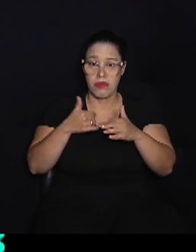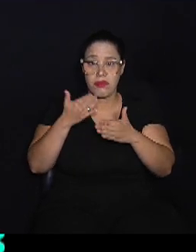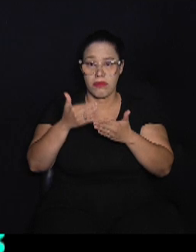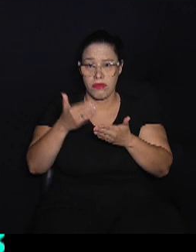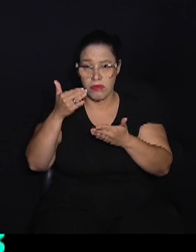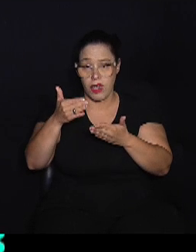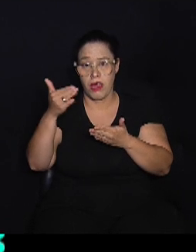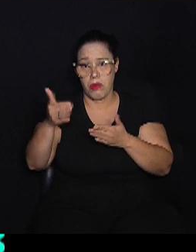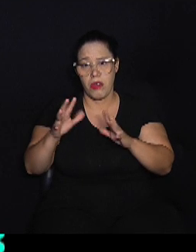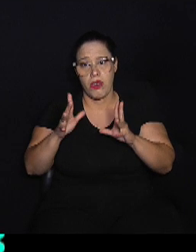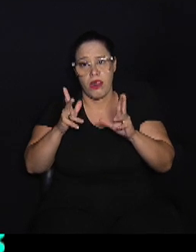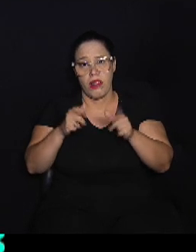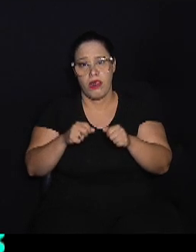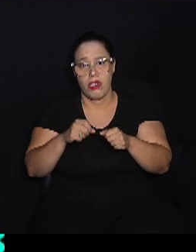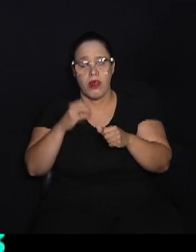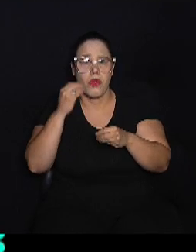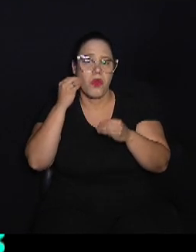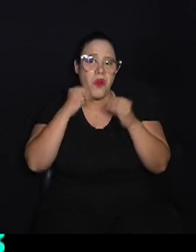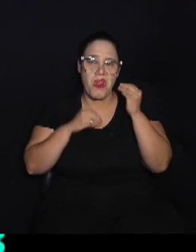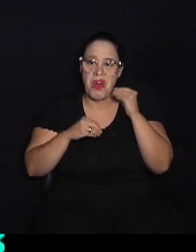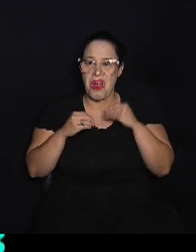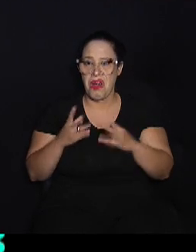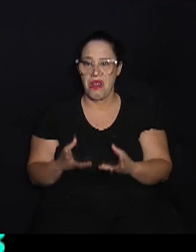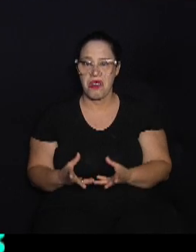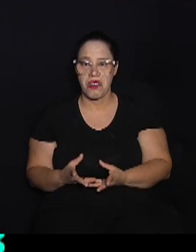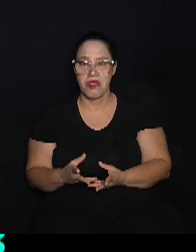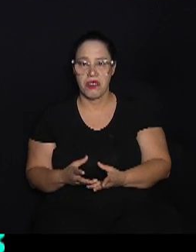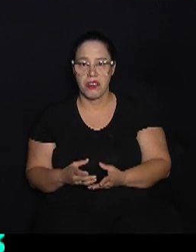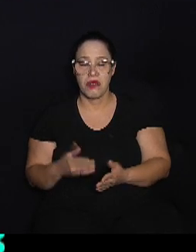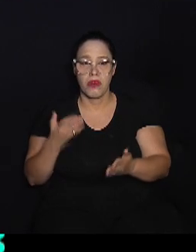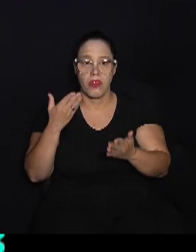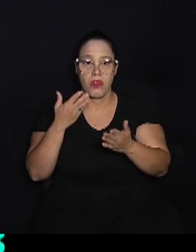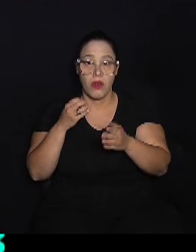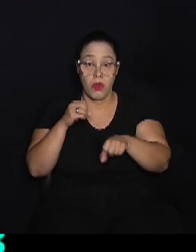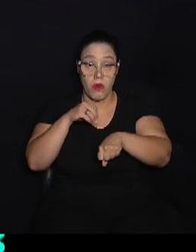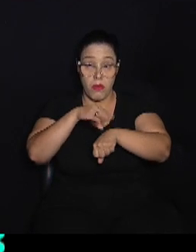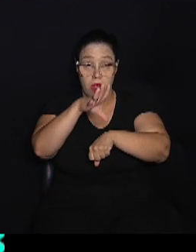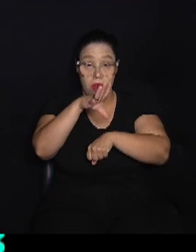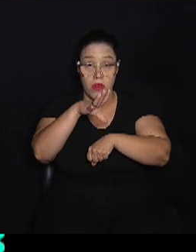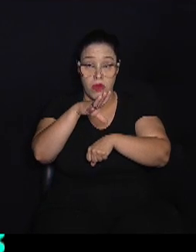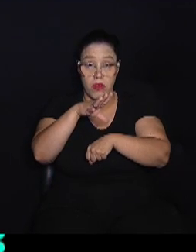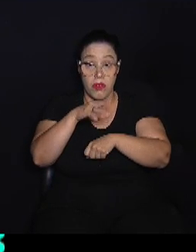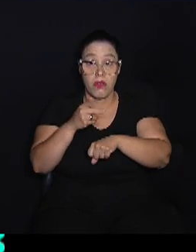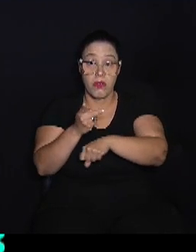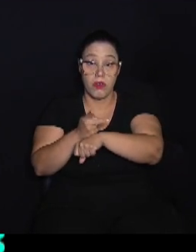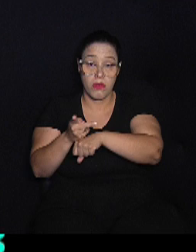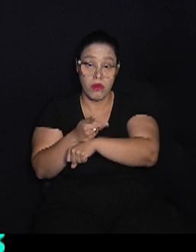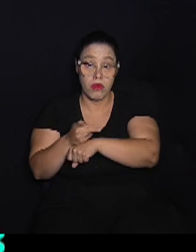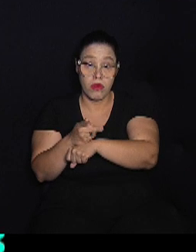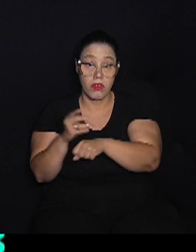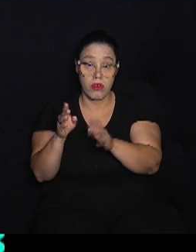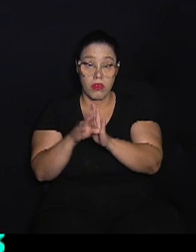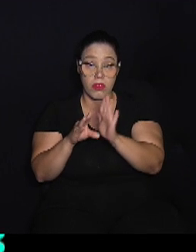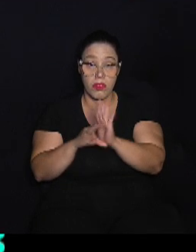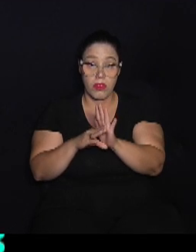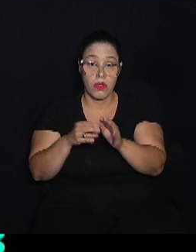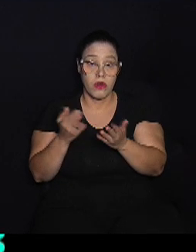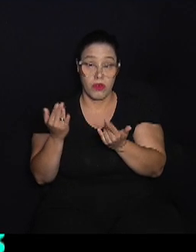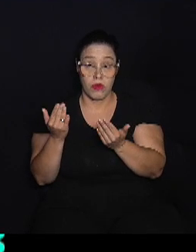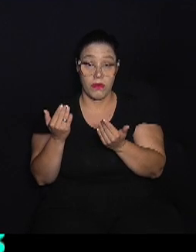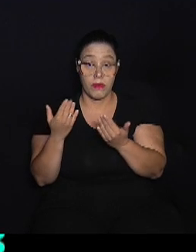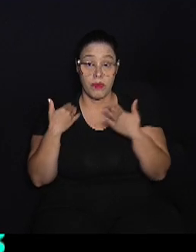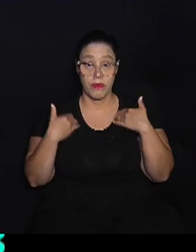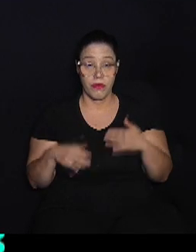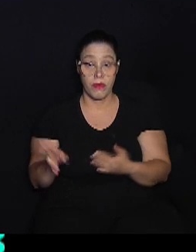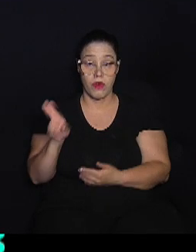para todos e as marcas são implacáveis. Demitida pelo chefe, ela busca um programa de rejuvenescimento que